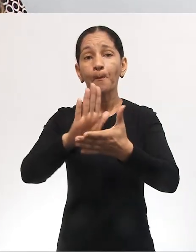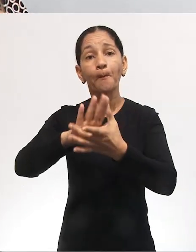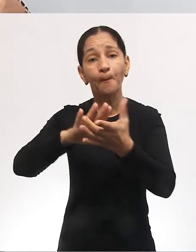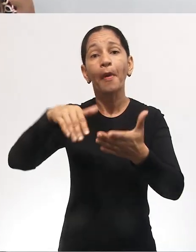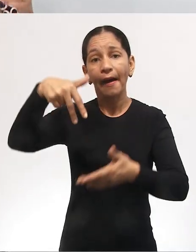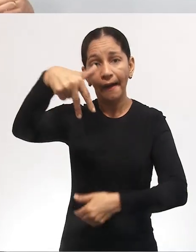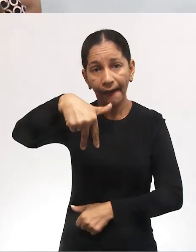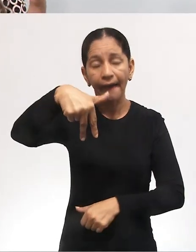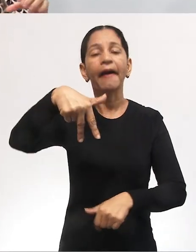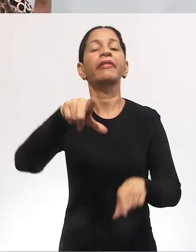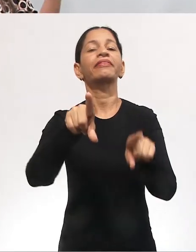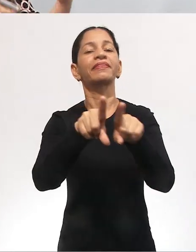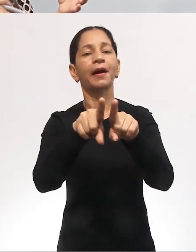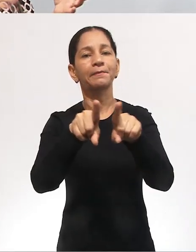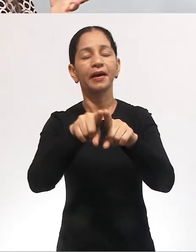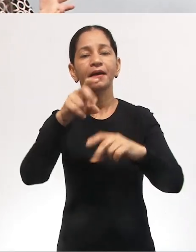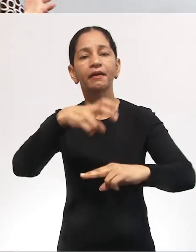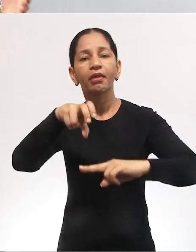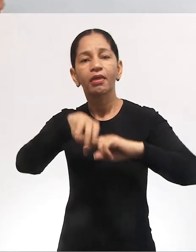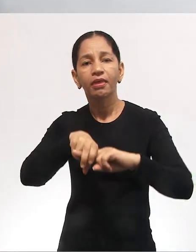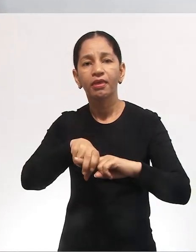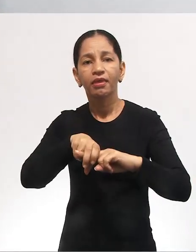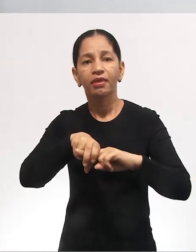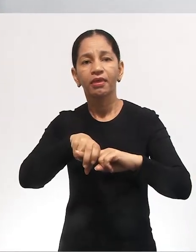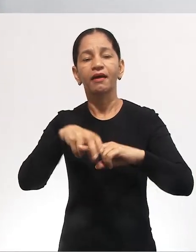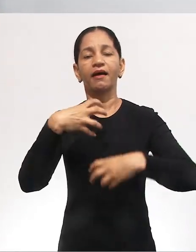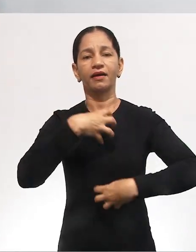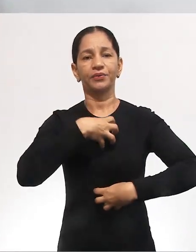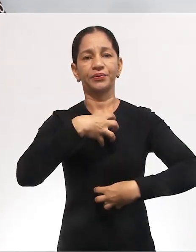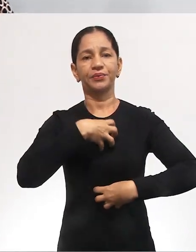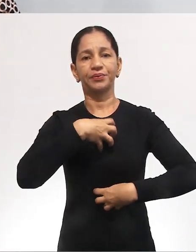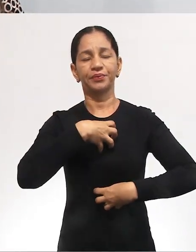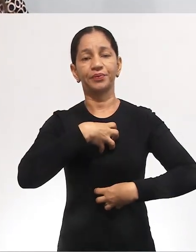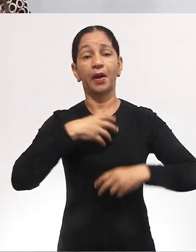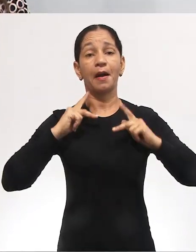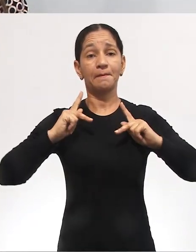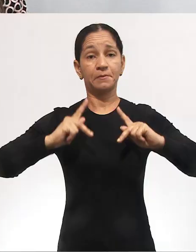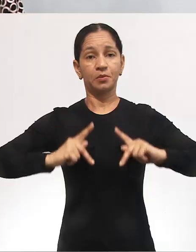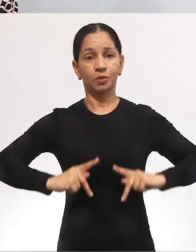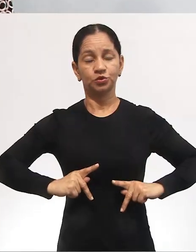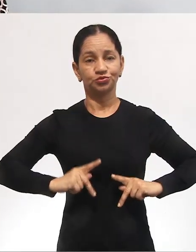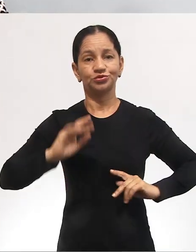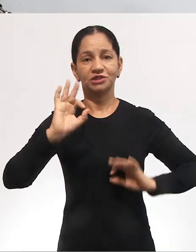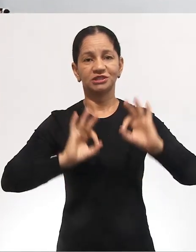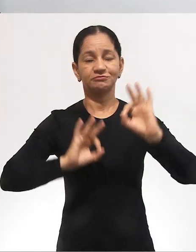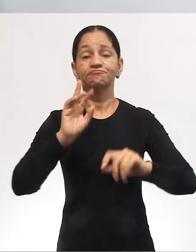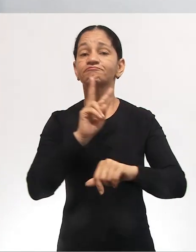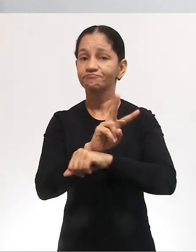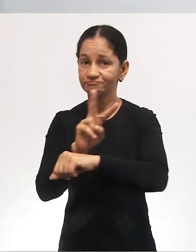acaba ficando sentado durante um período muito prolongado. Ou se você vai ficar,